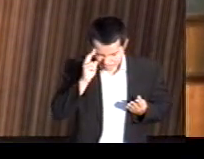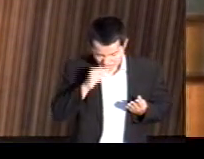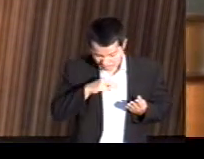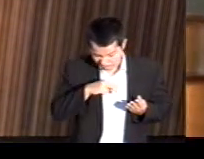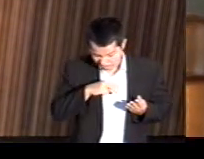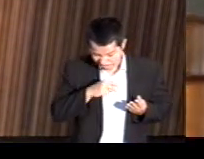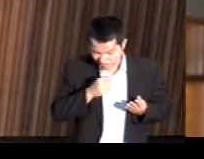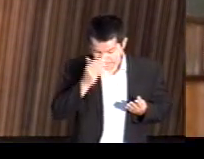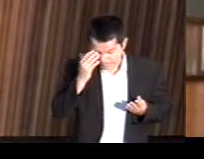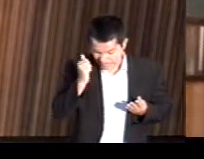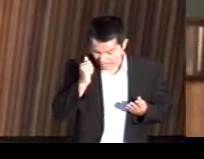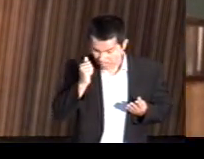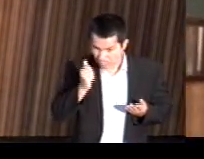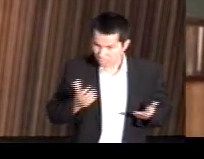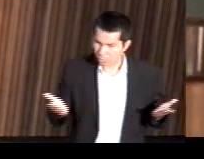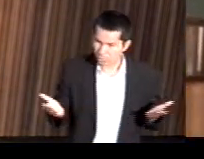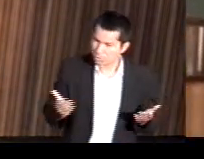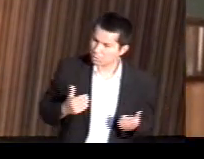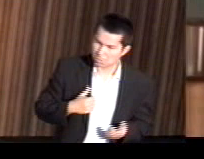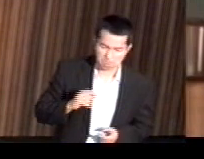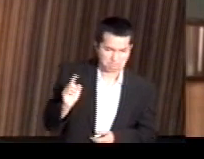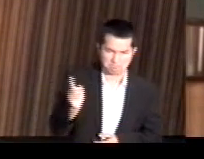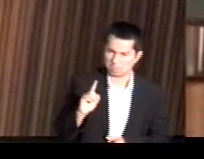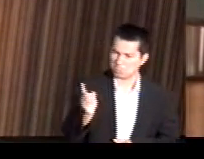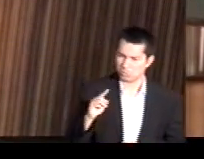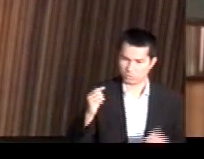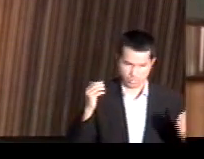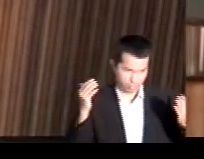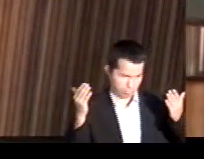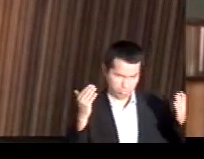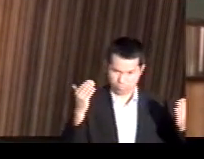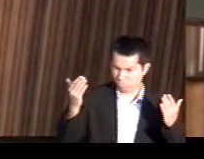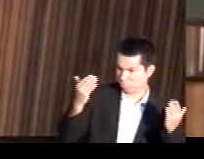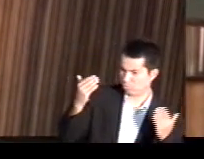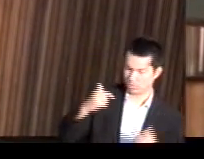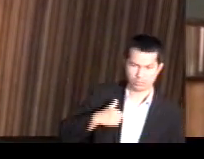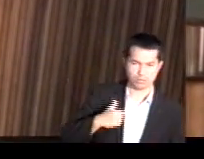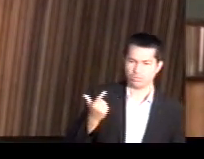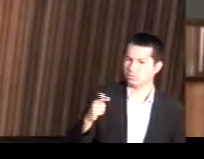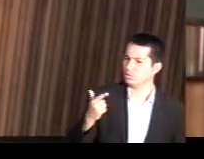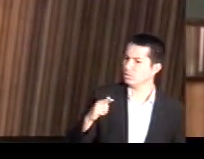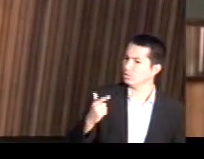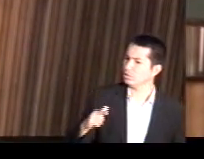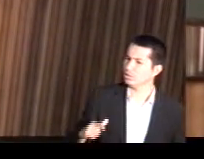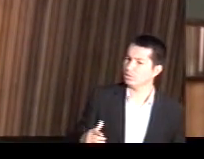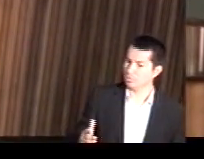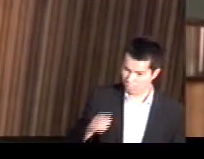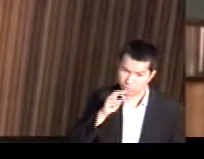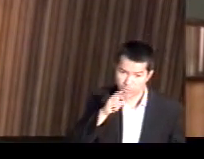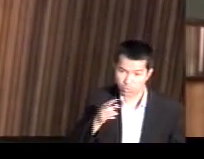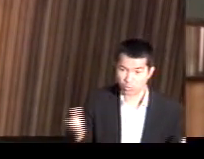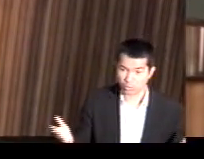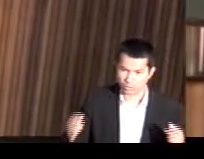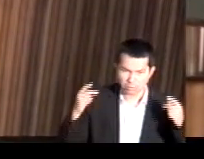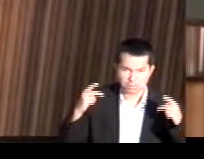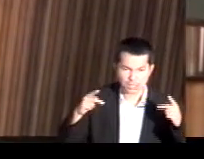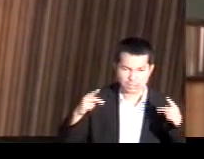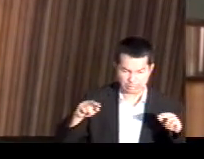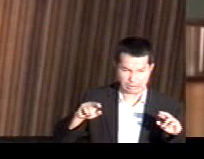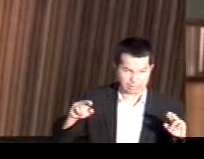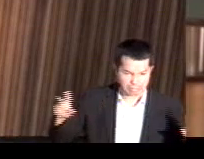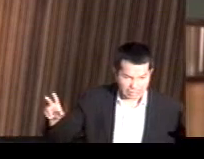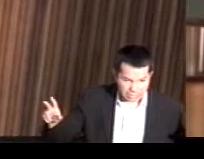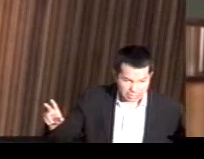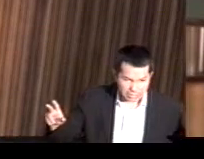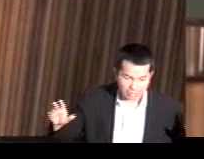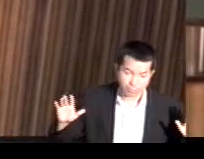muito. As ilustrações estão aí na tua vida, porque o Espírito de Deus diz, está vendo? Isso aqui tem que sair da tua vida.